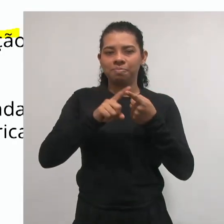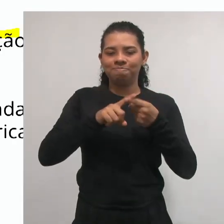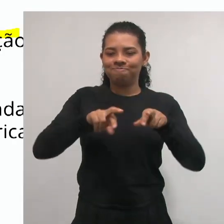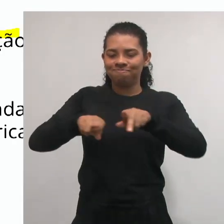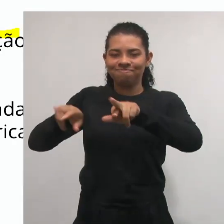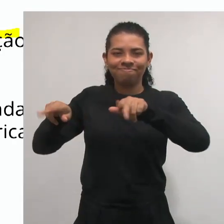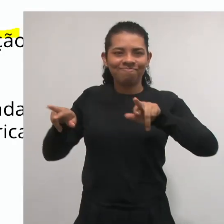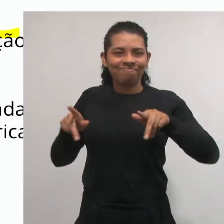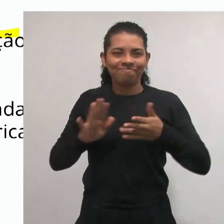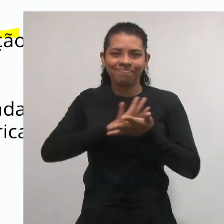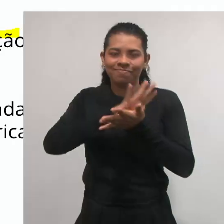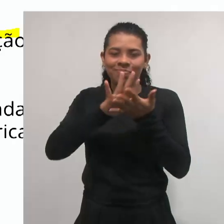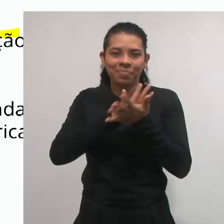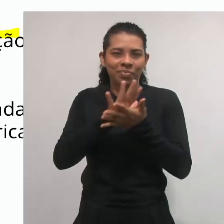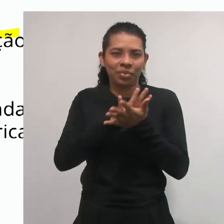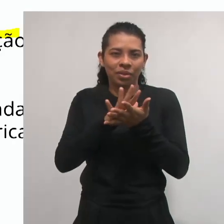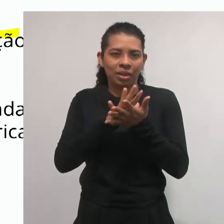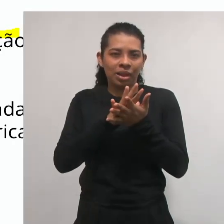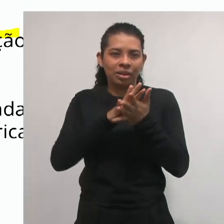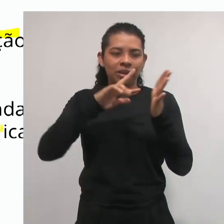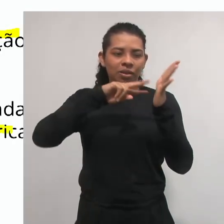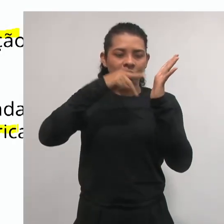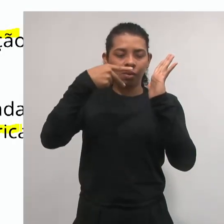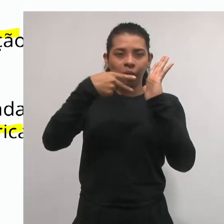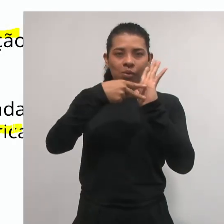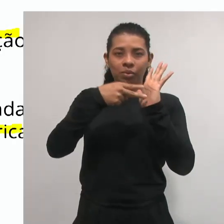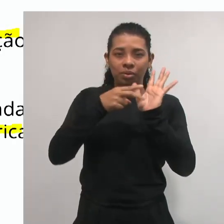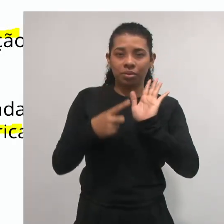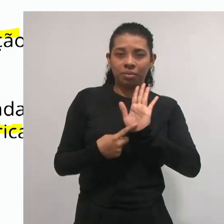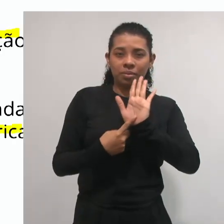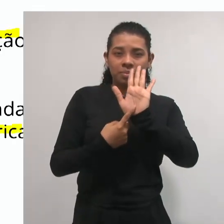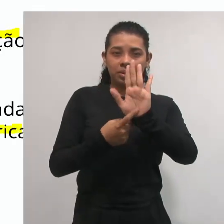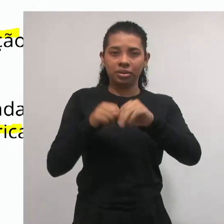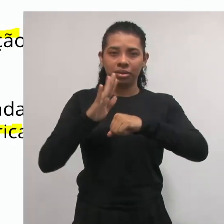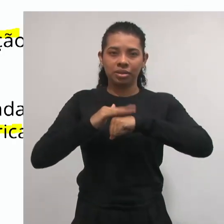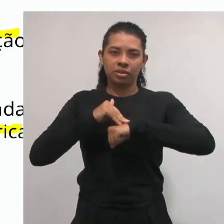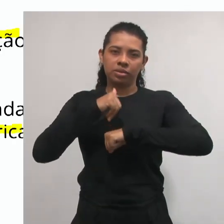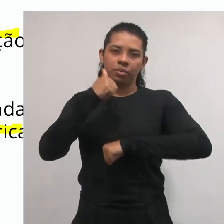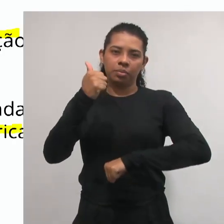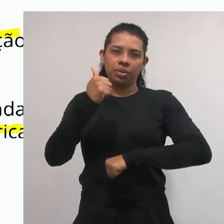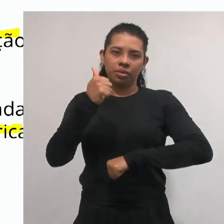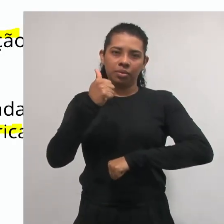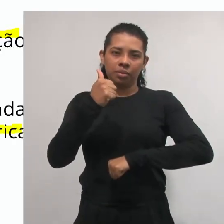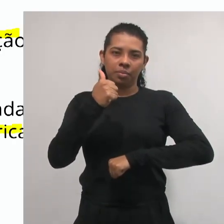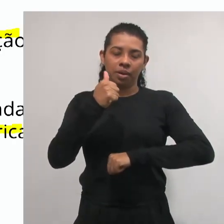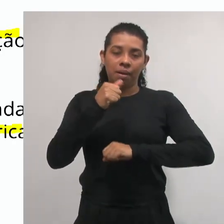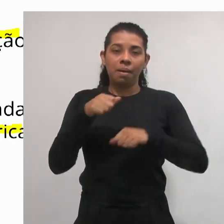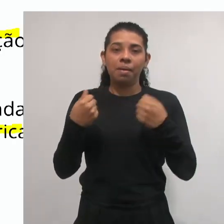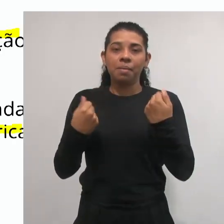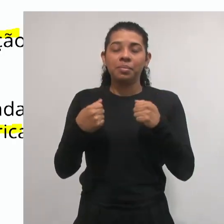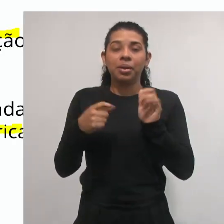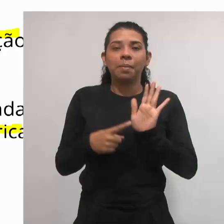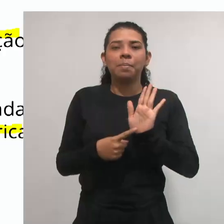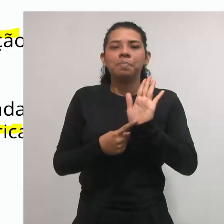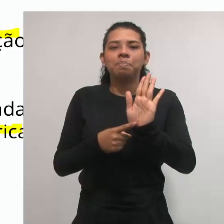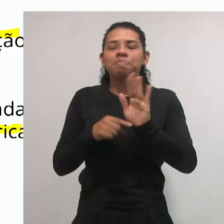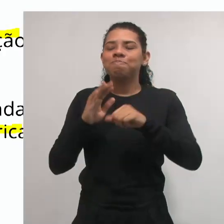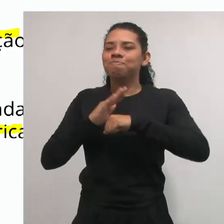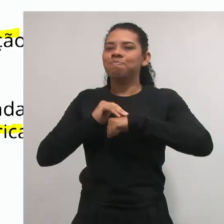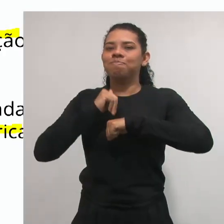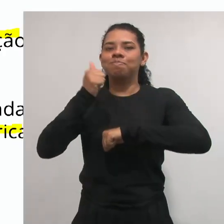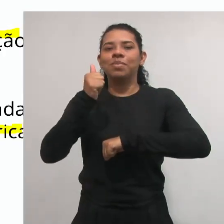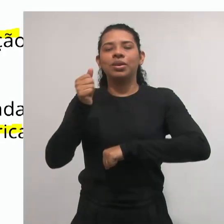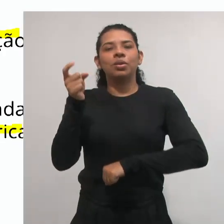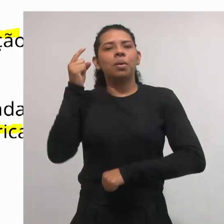sem nenhuma ressignificação histórica de seu tempo e espaço.